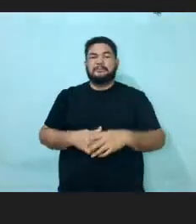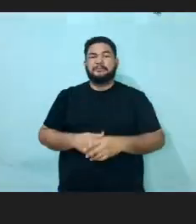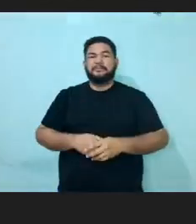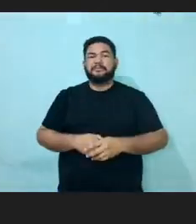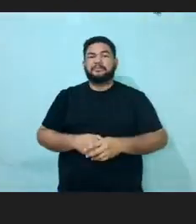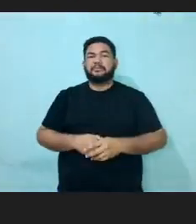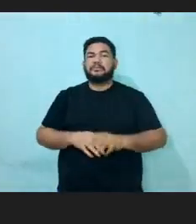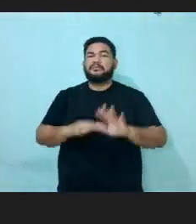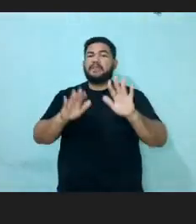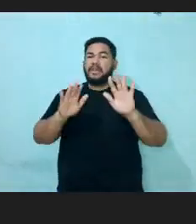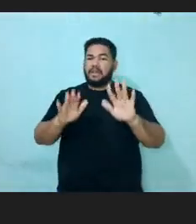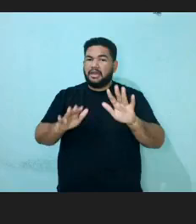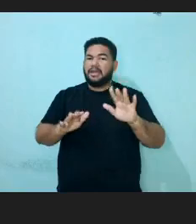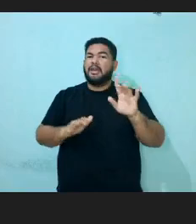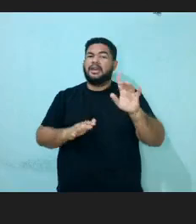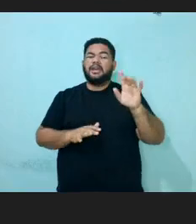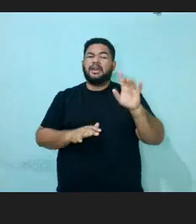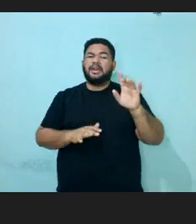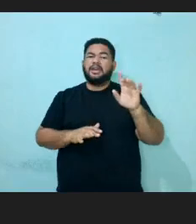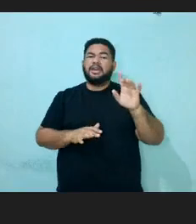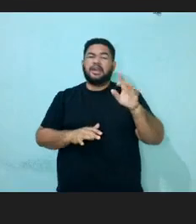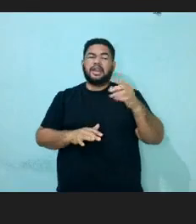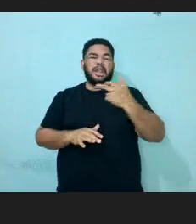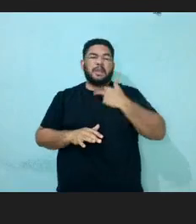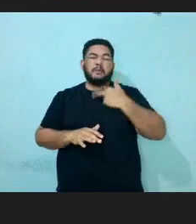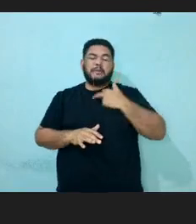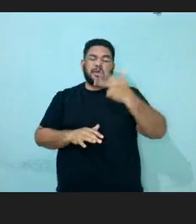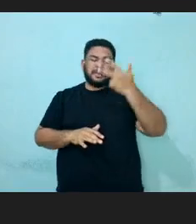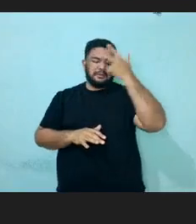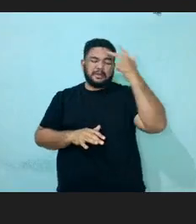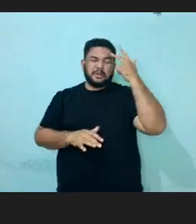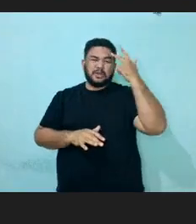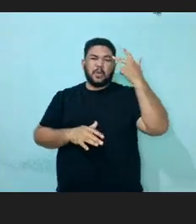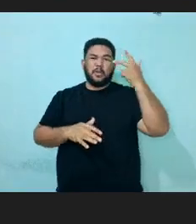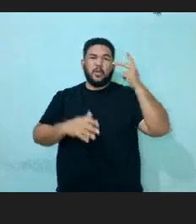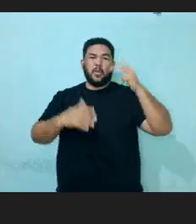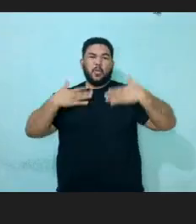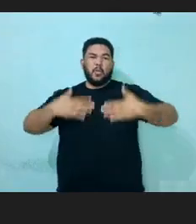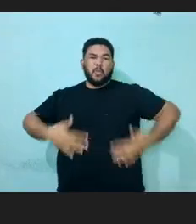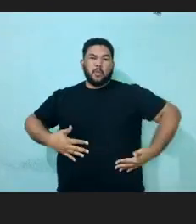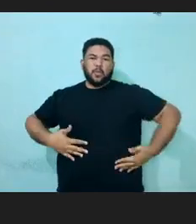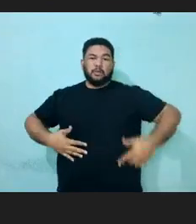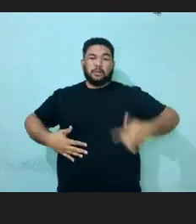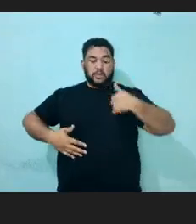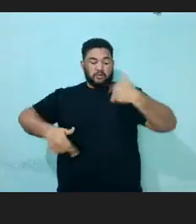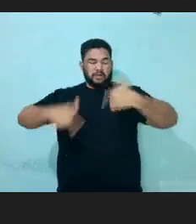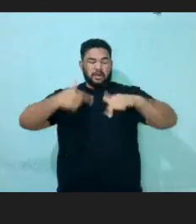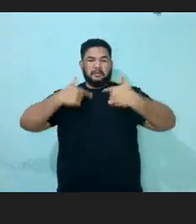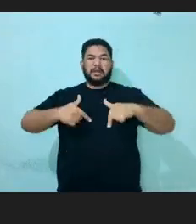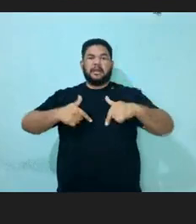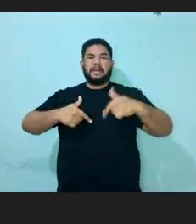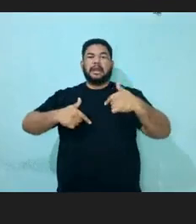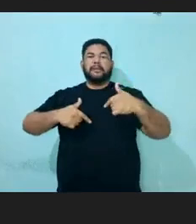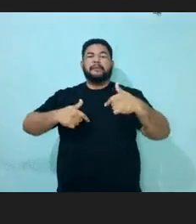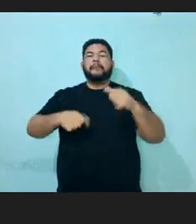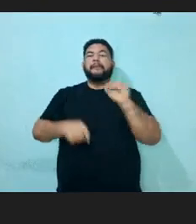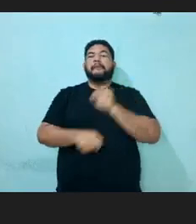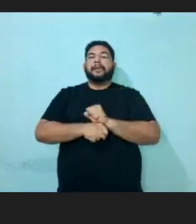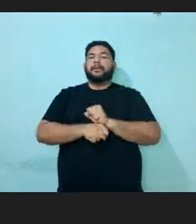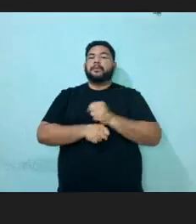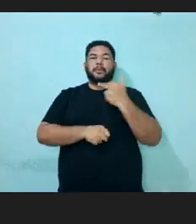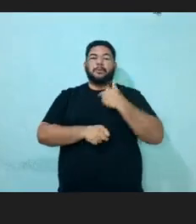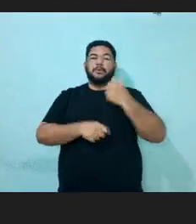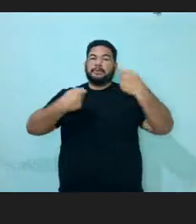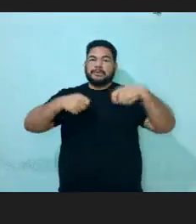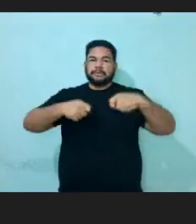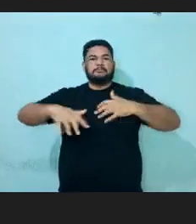isso a gente precisa fazer, não dá para a gente deixar o corpo, que é nosso instrumento de trabalho, sem lubrificar. porque a gente precisa